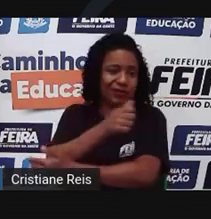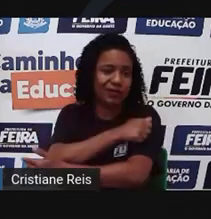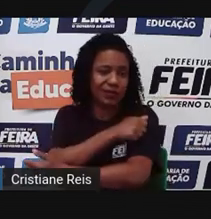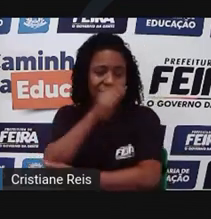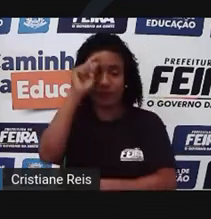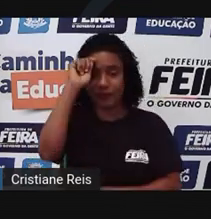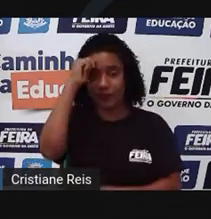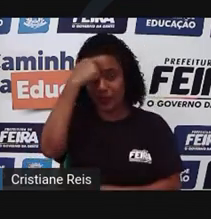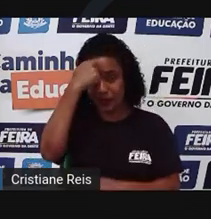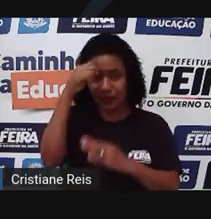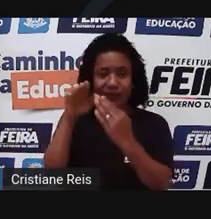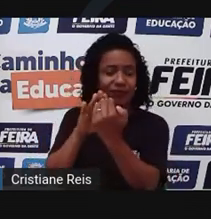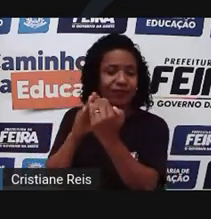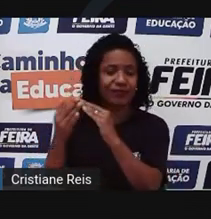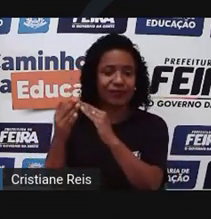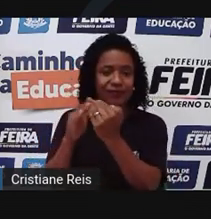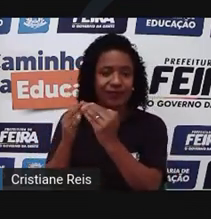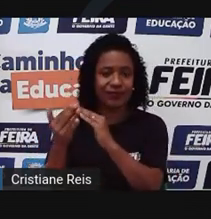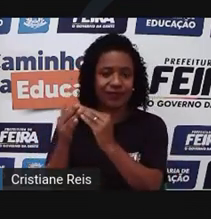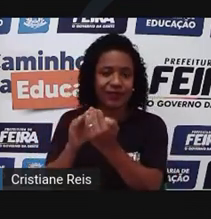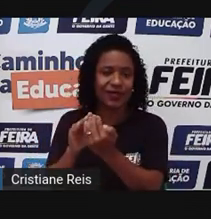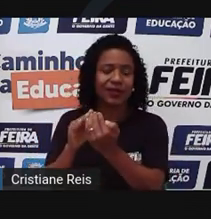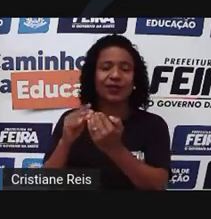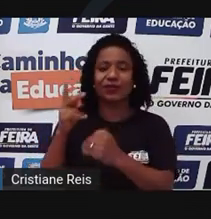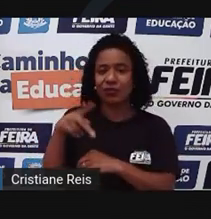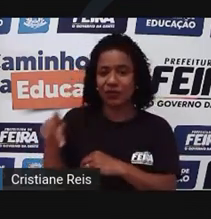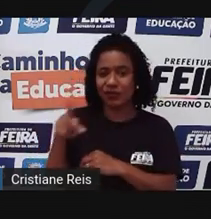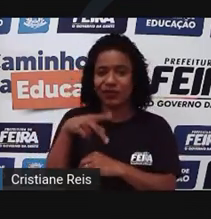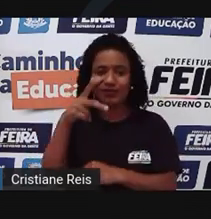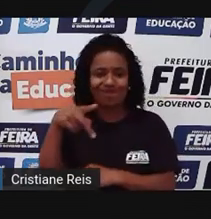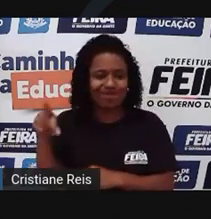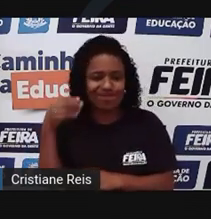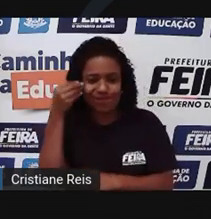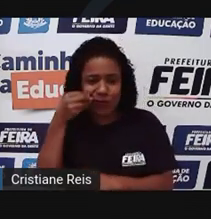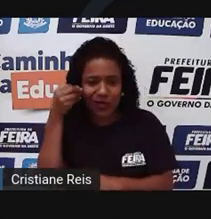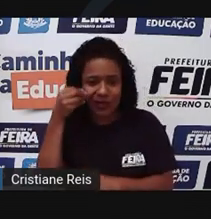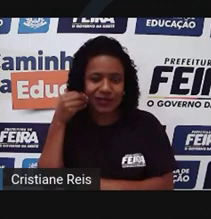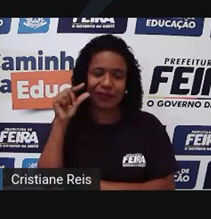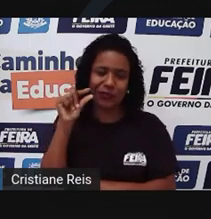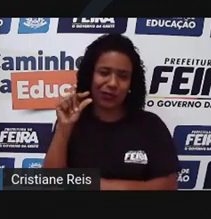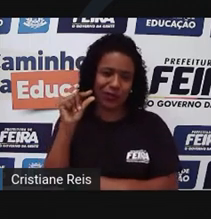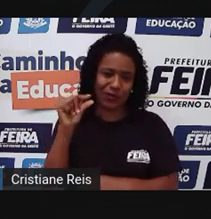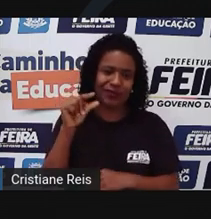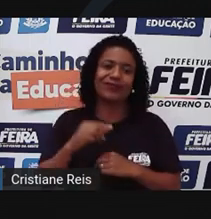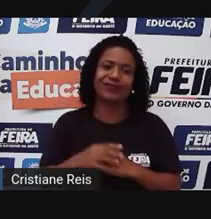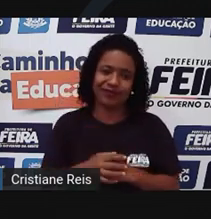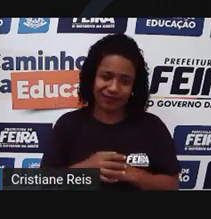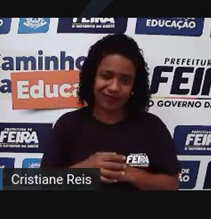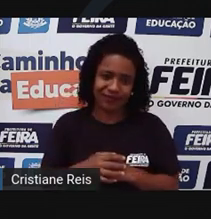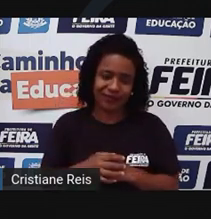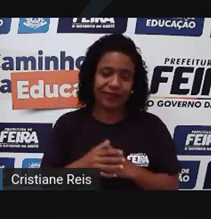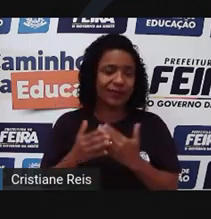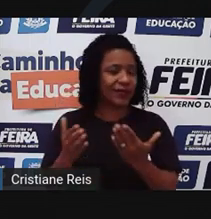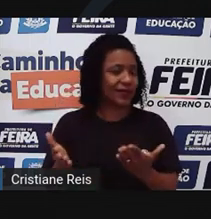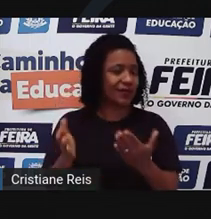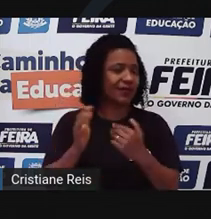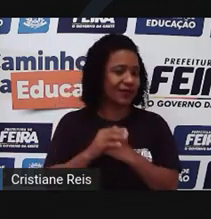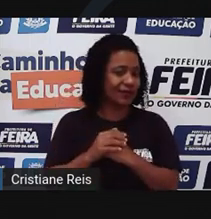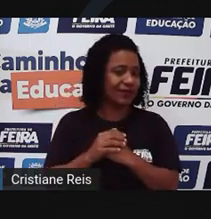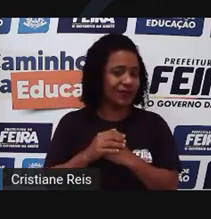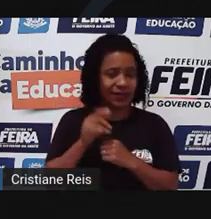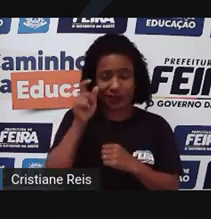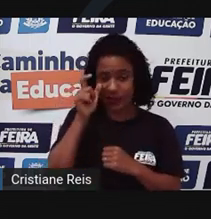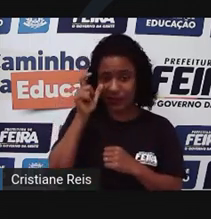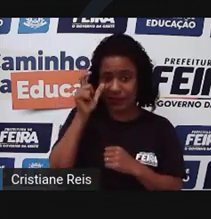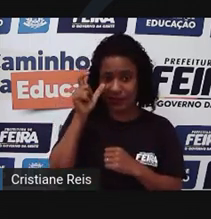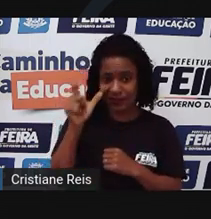também ficando com os professores menos qualificados, mais inexperientes. Seria interessante, por exemplo, você